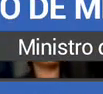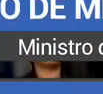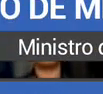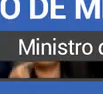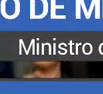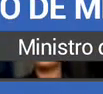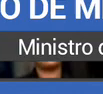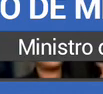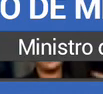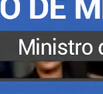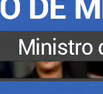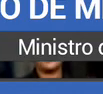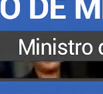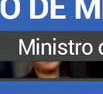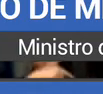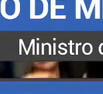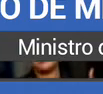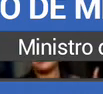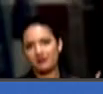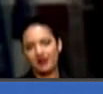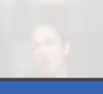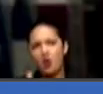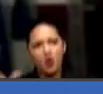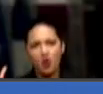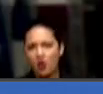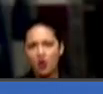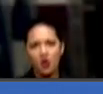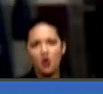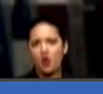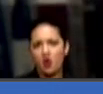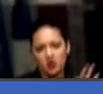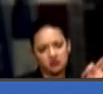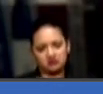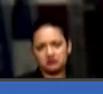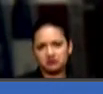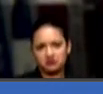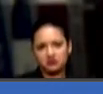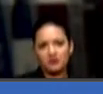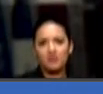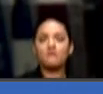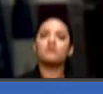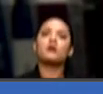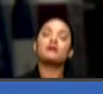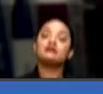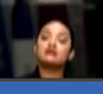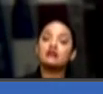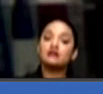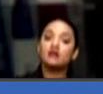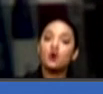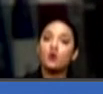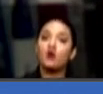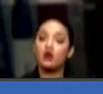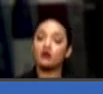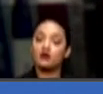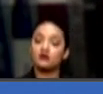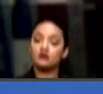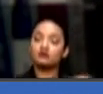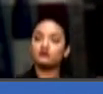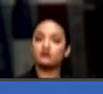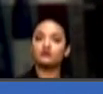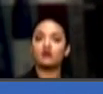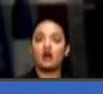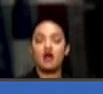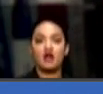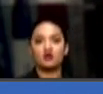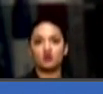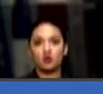dispõem dessa especial prerrogativa de índole processual. Não dispõem da prerrogativa instituída pelo artigo 221 do CPP.